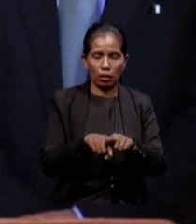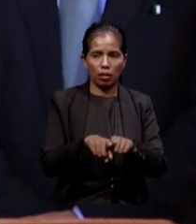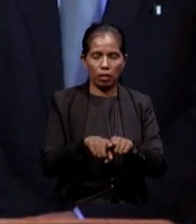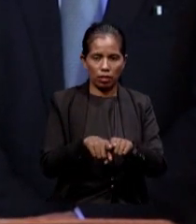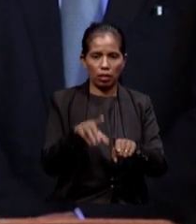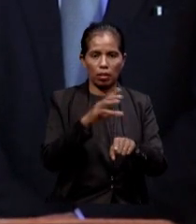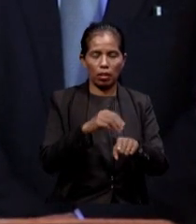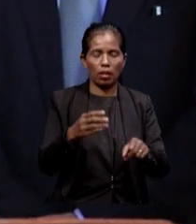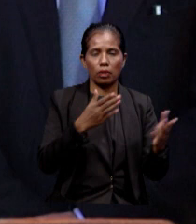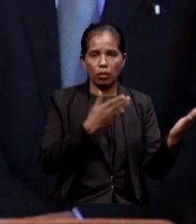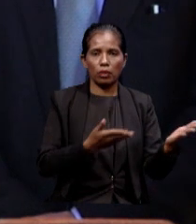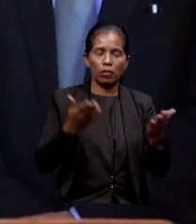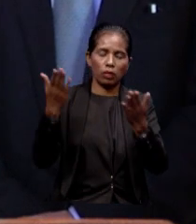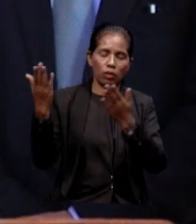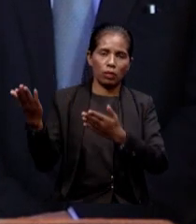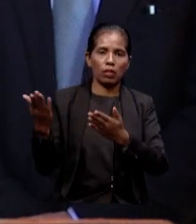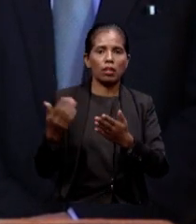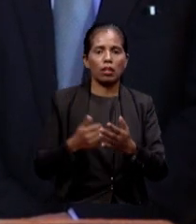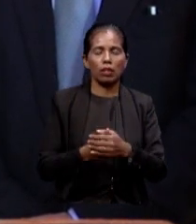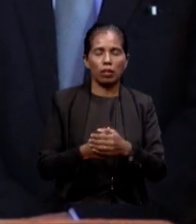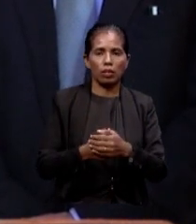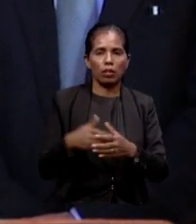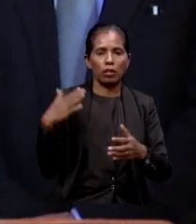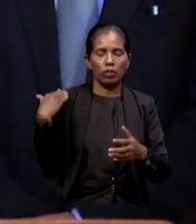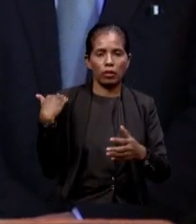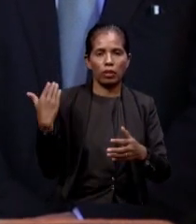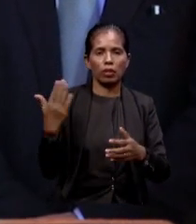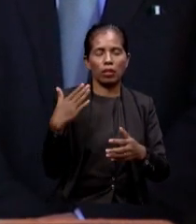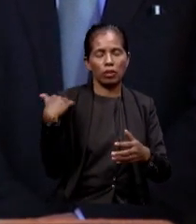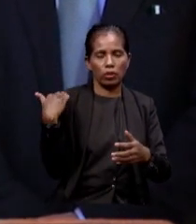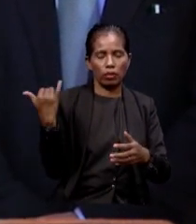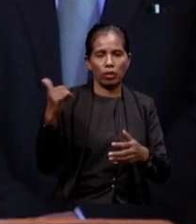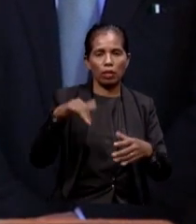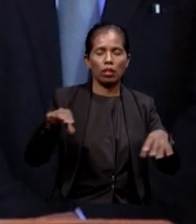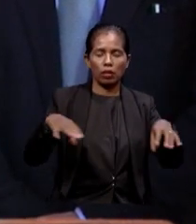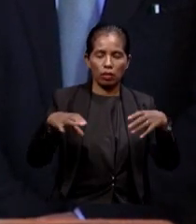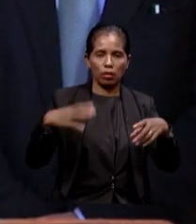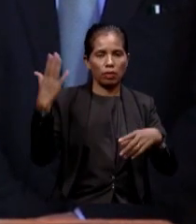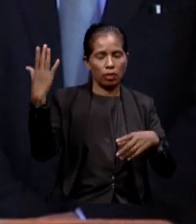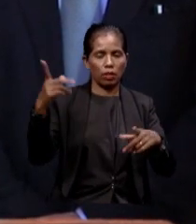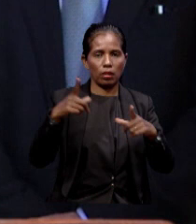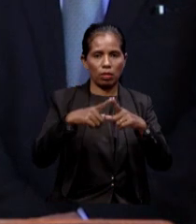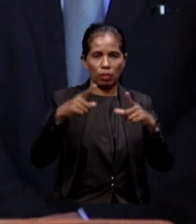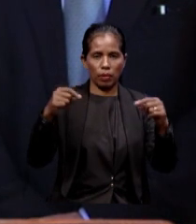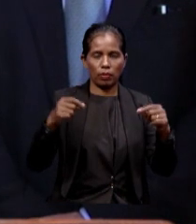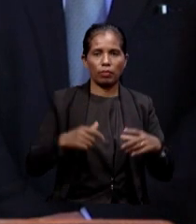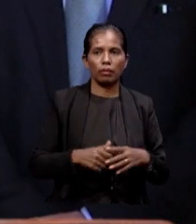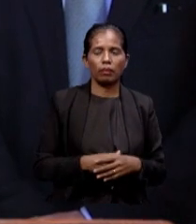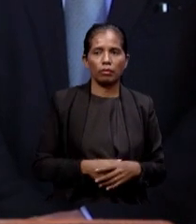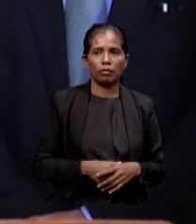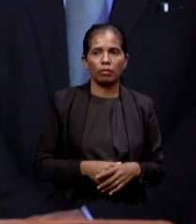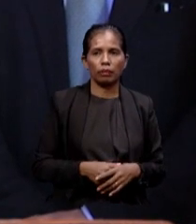ba atu haruka na itene stage rusira ba servisu ia Japan start